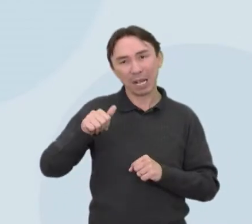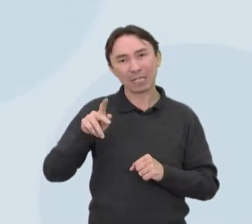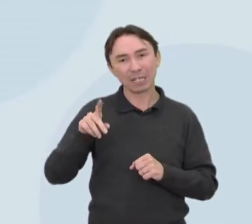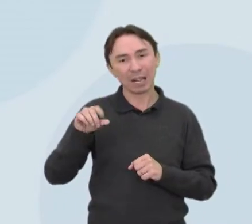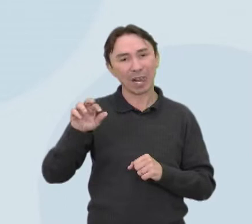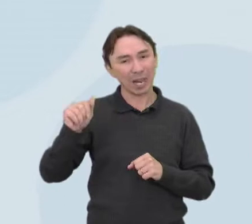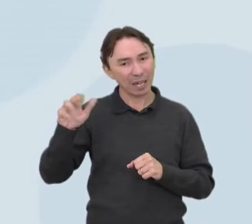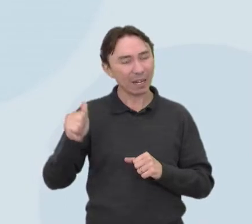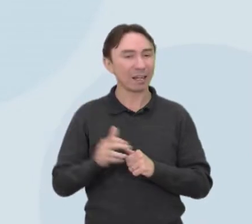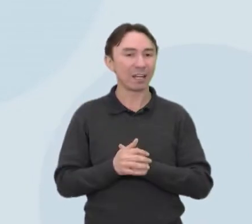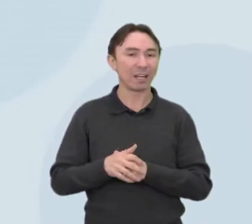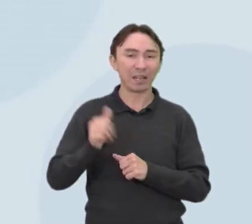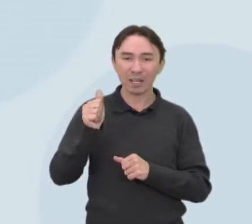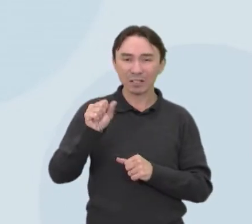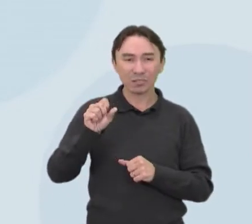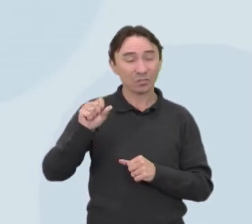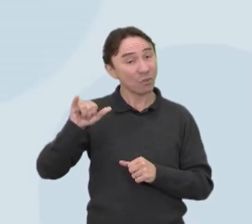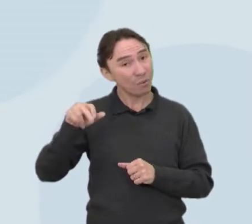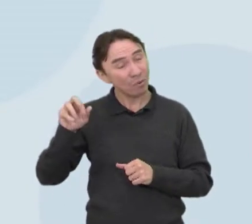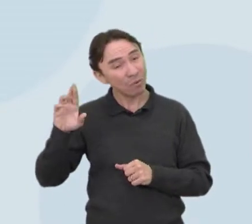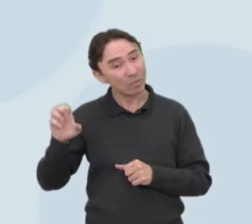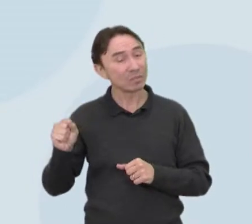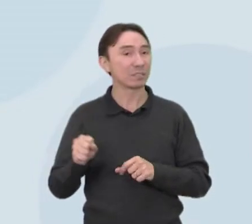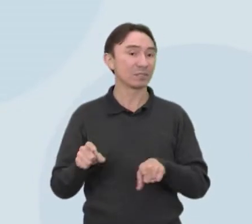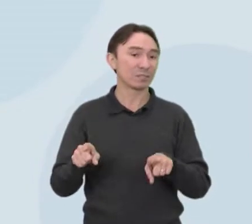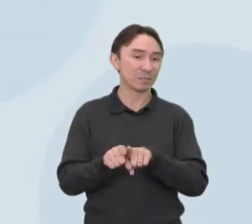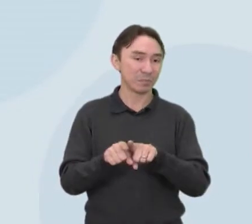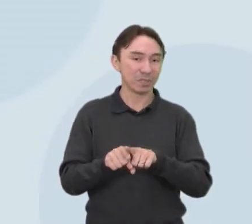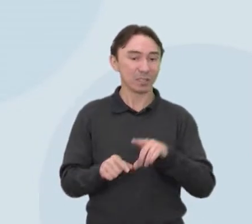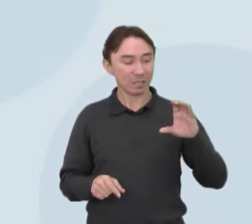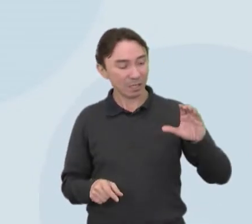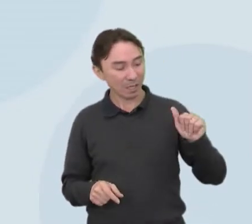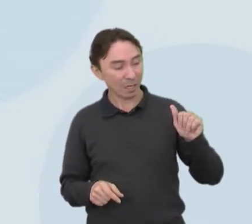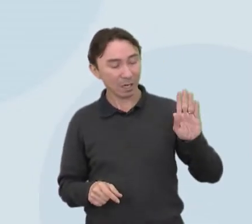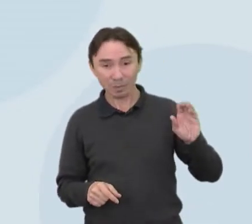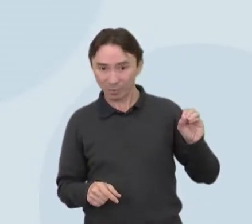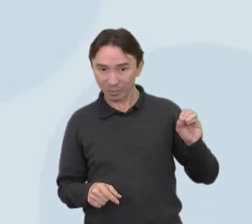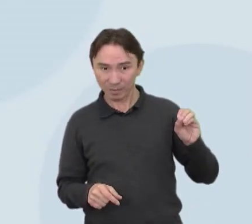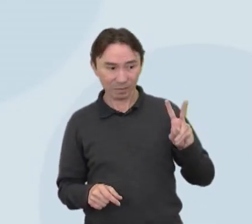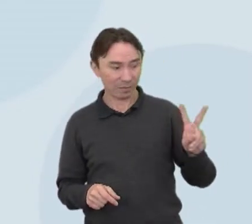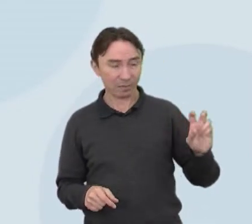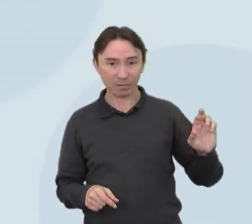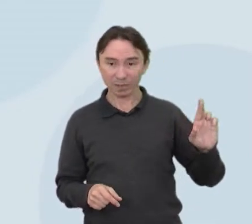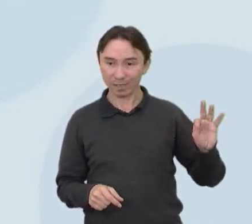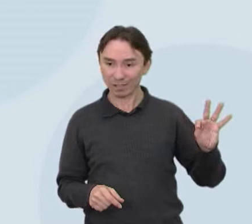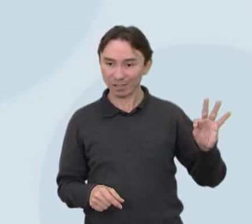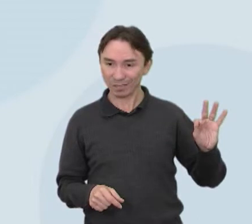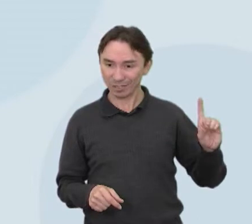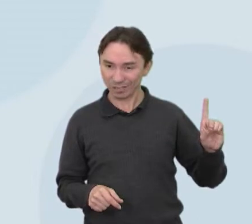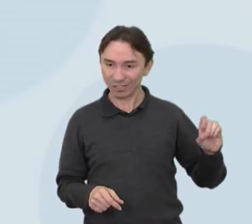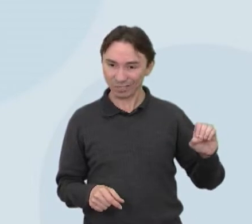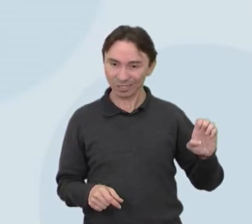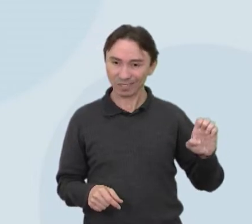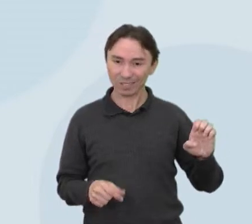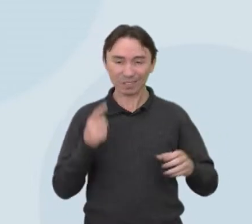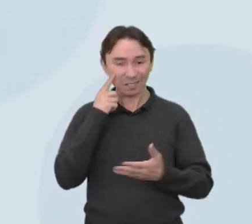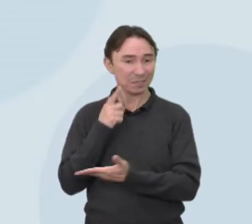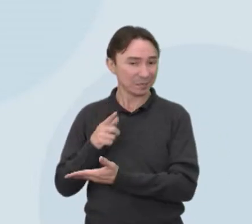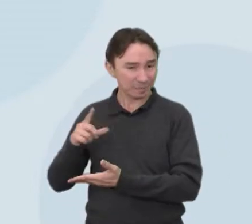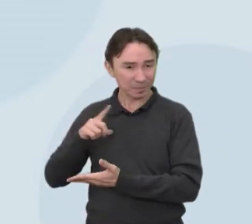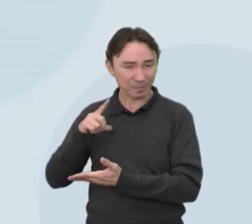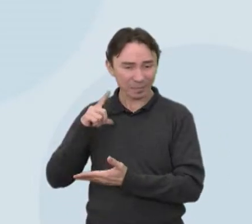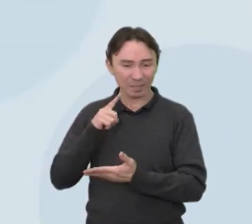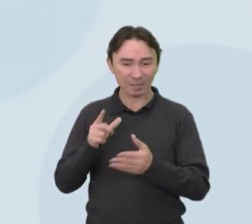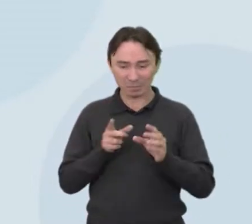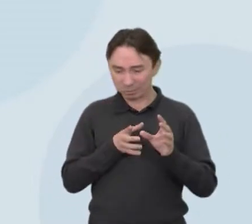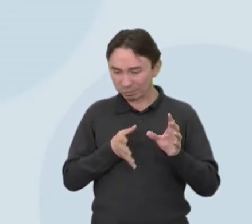Fizeram o périplo africano, que seria o contorno lá do continente africano, para se chegar ao Oceano